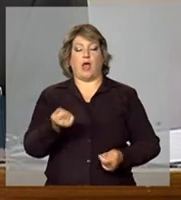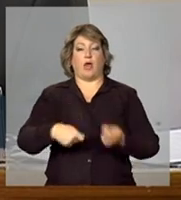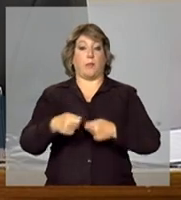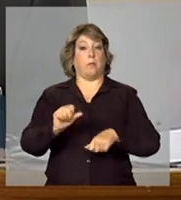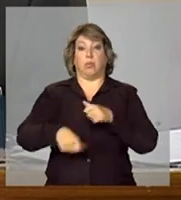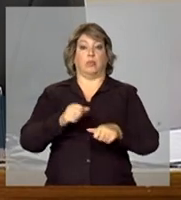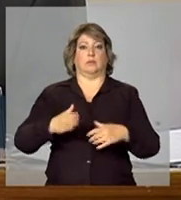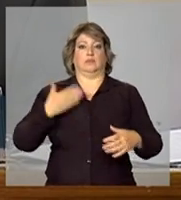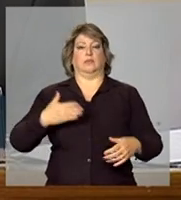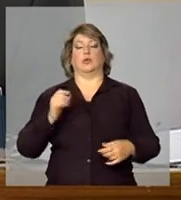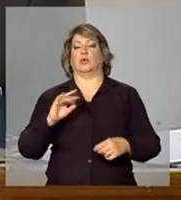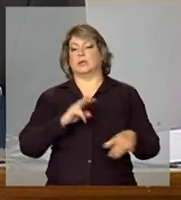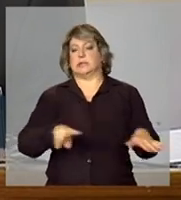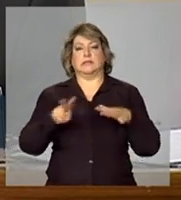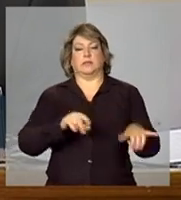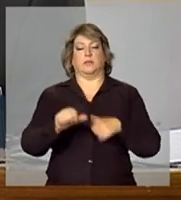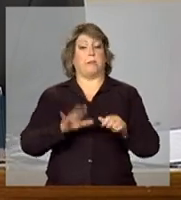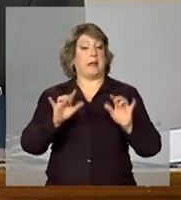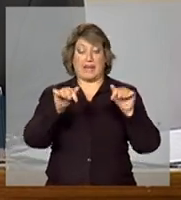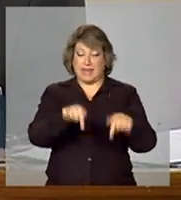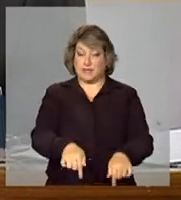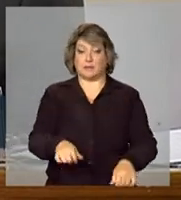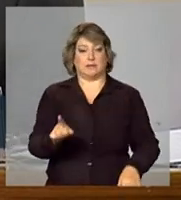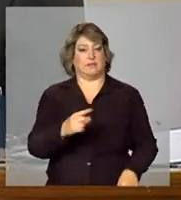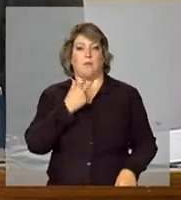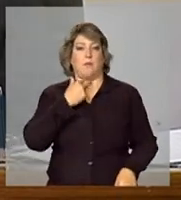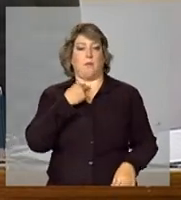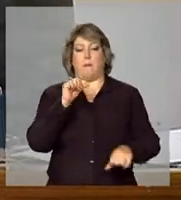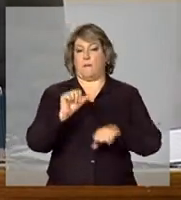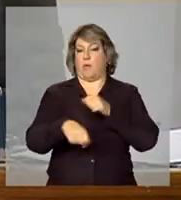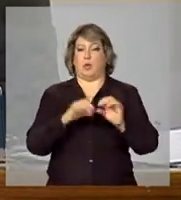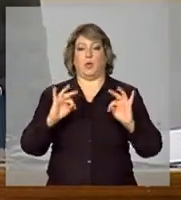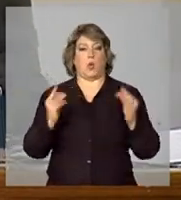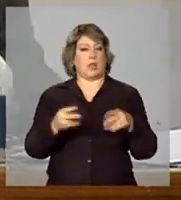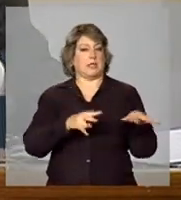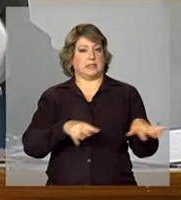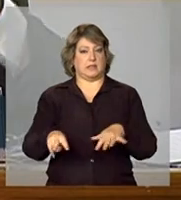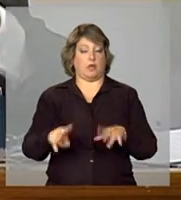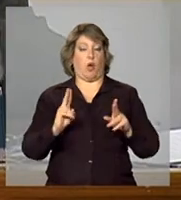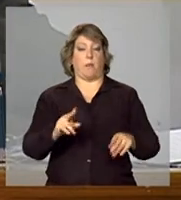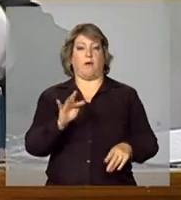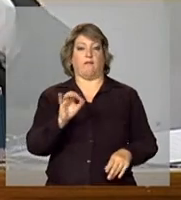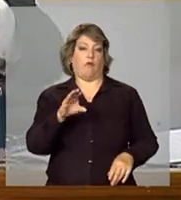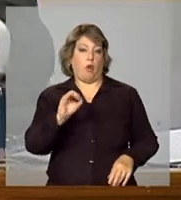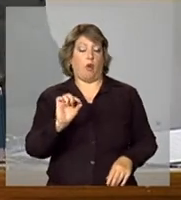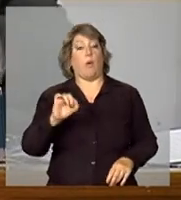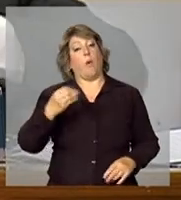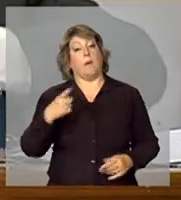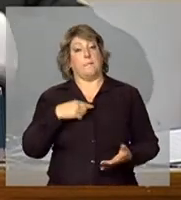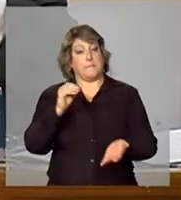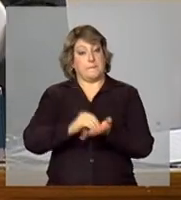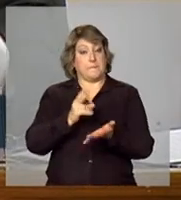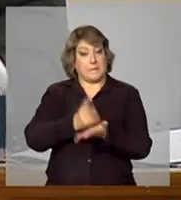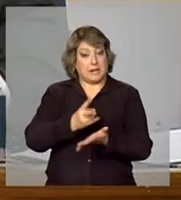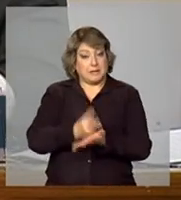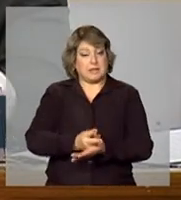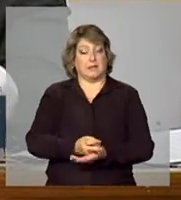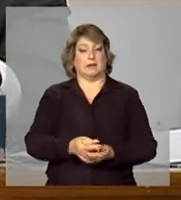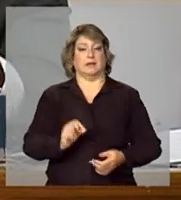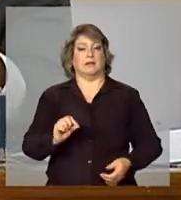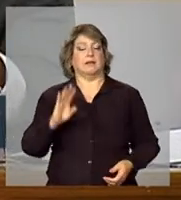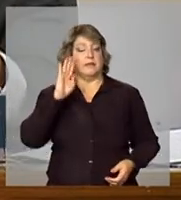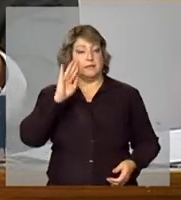semana isso aqui não dá para mudar toda semana como focos outras previsões nós temos que manter pelo menos por dois